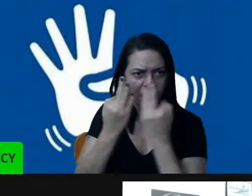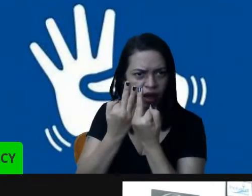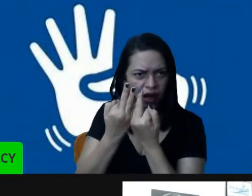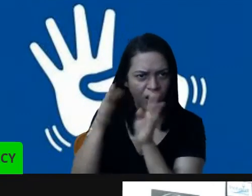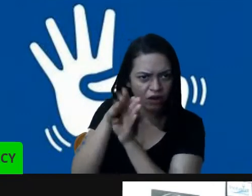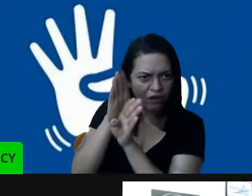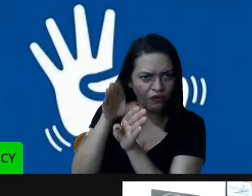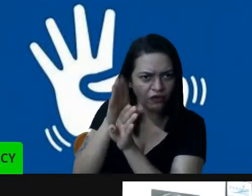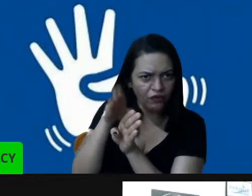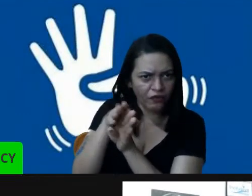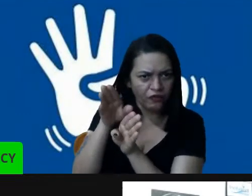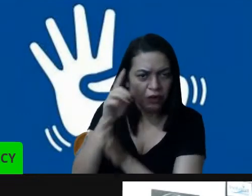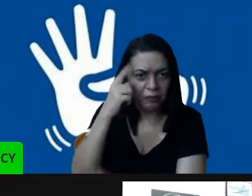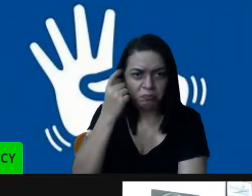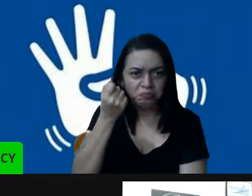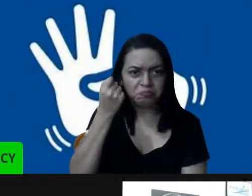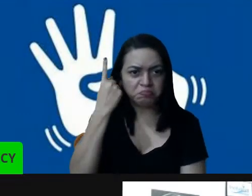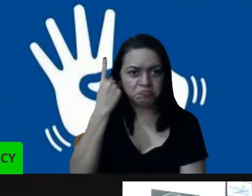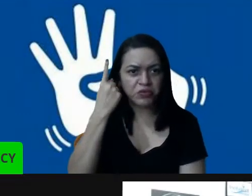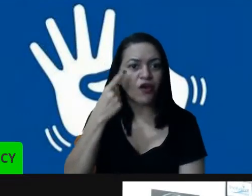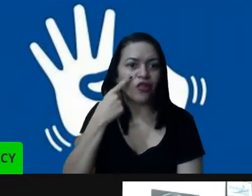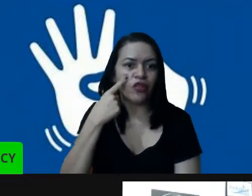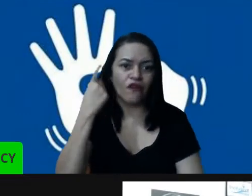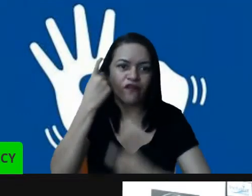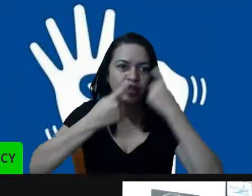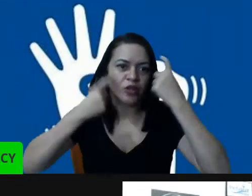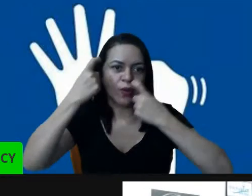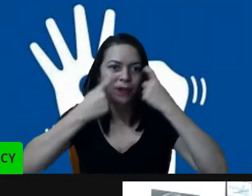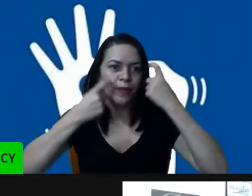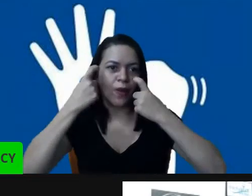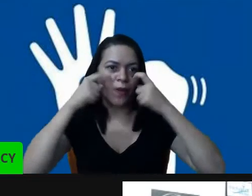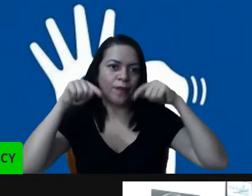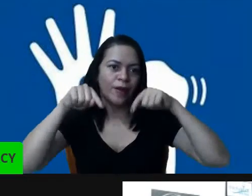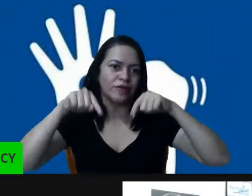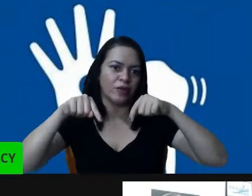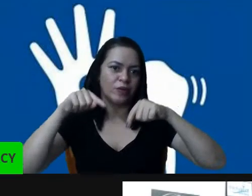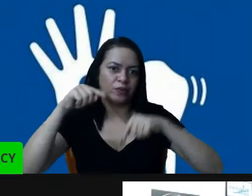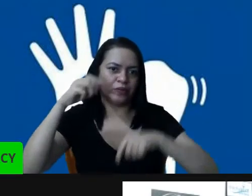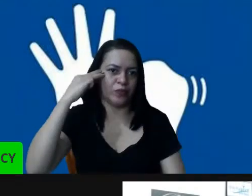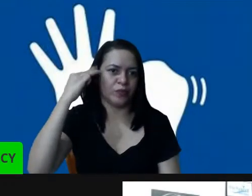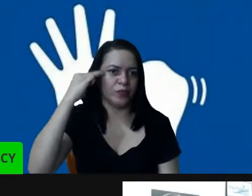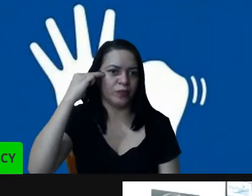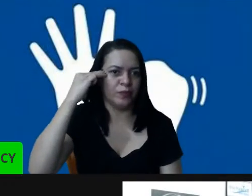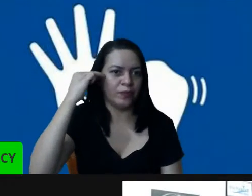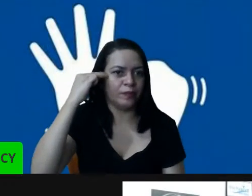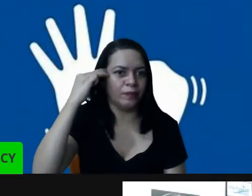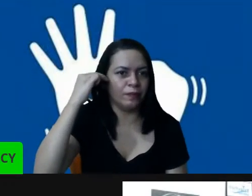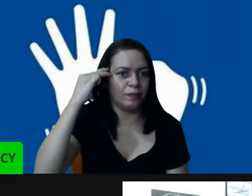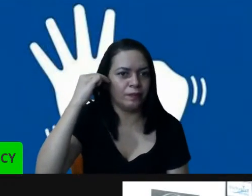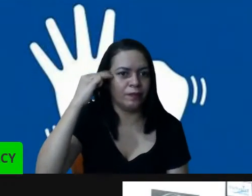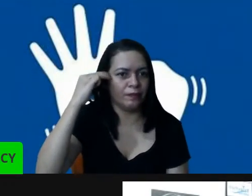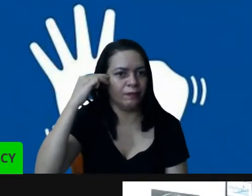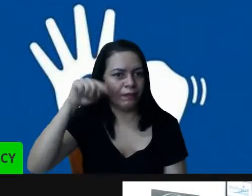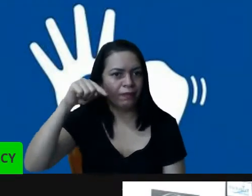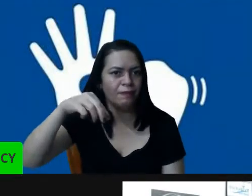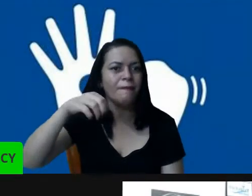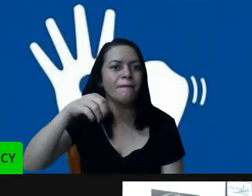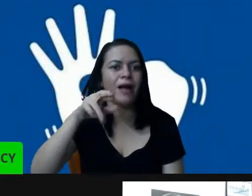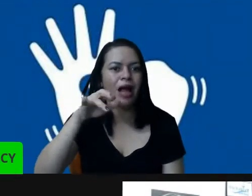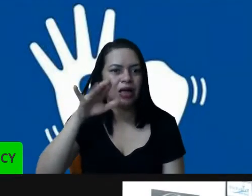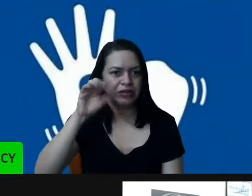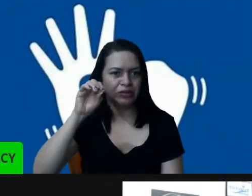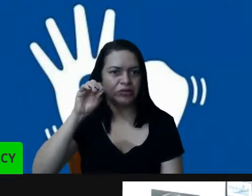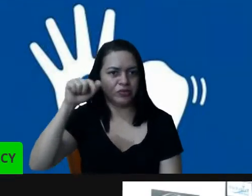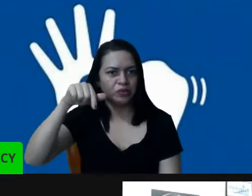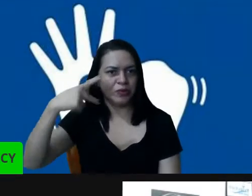mão? Então, eu estou vendo a preocupação dele aqui, né? Os surdos, eles